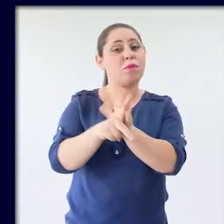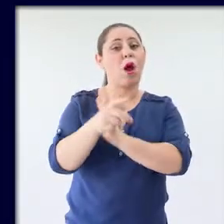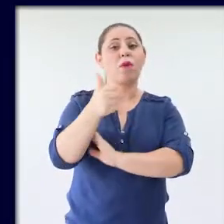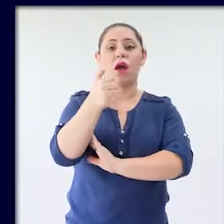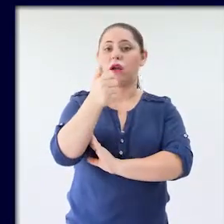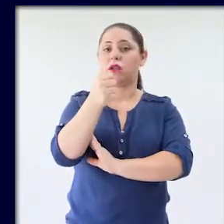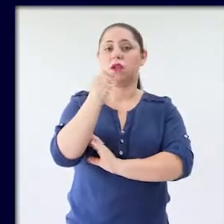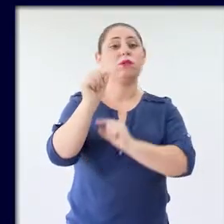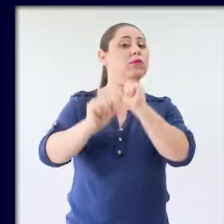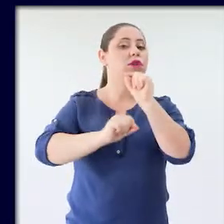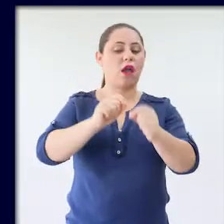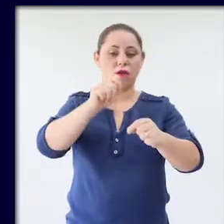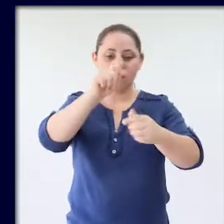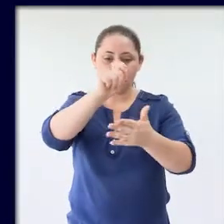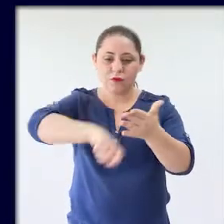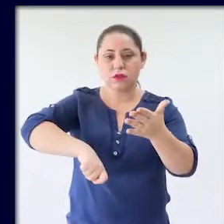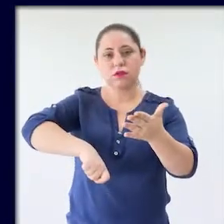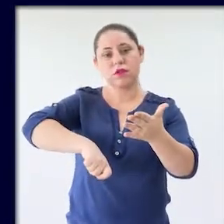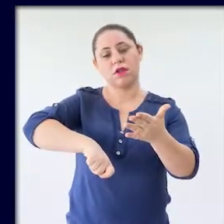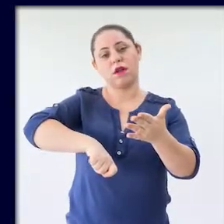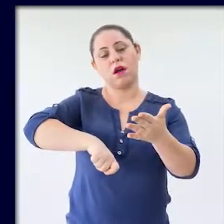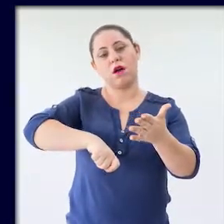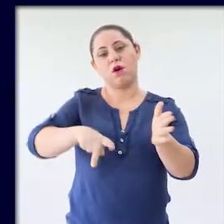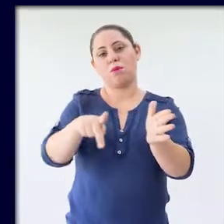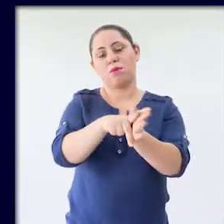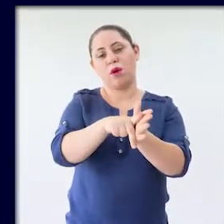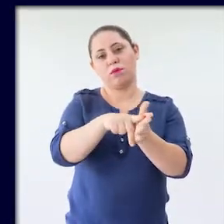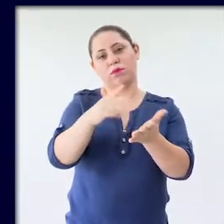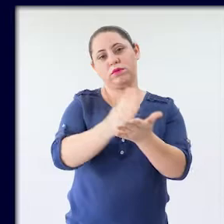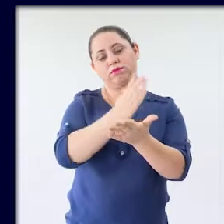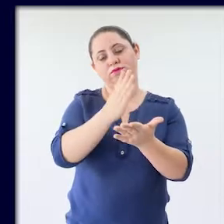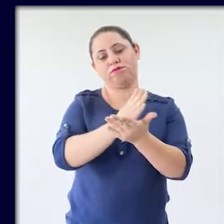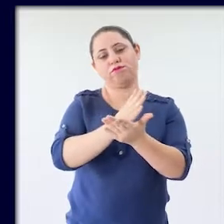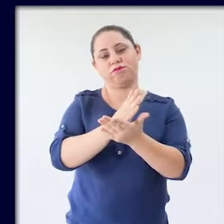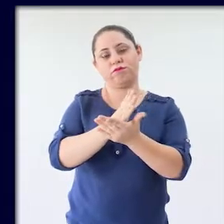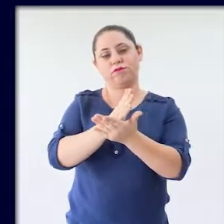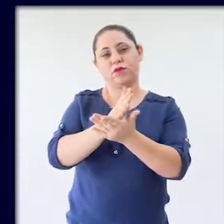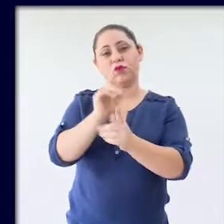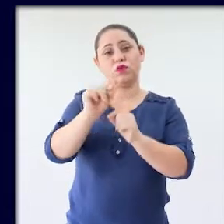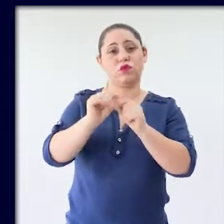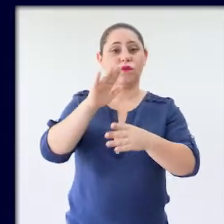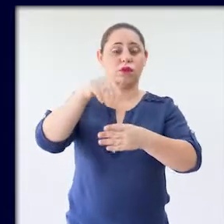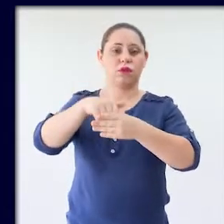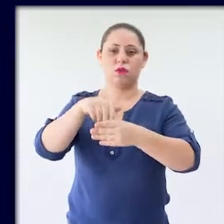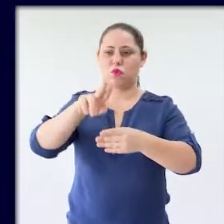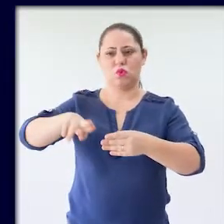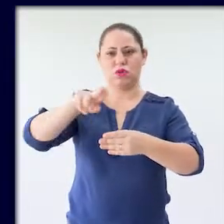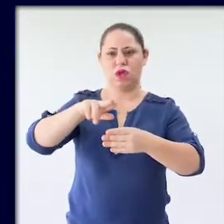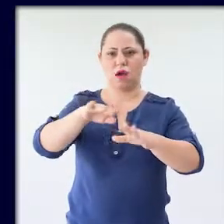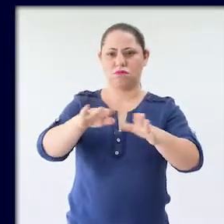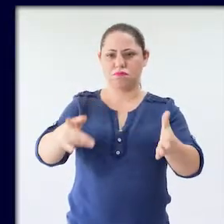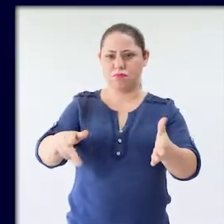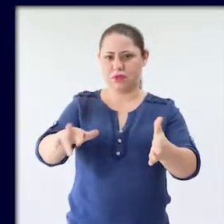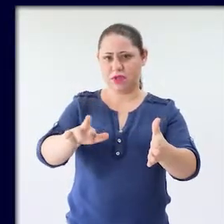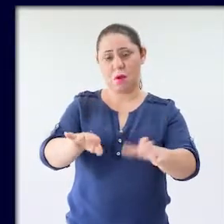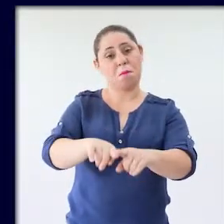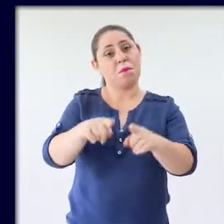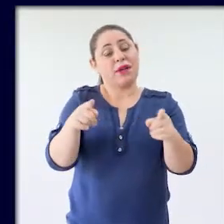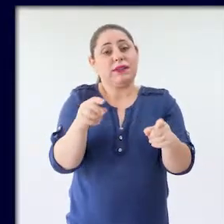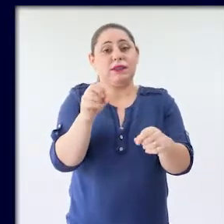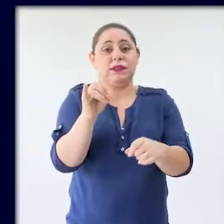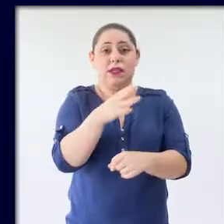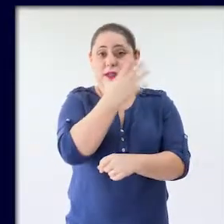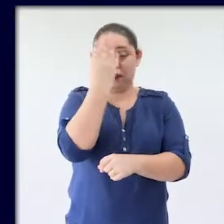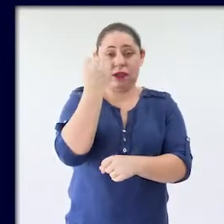própria caneta para que quando for assinar o caderno de votação, ele não necessite utilizar do mesário. Mas